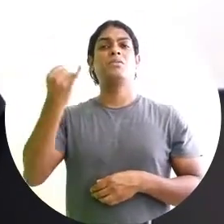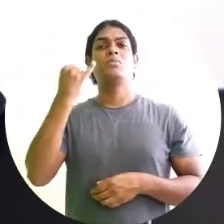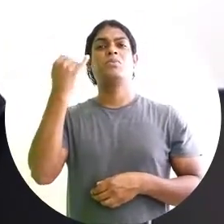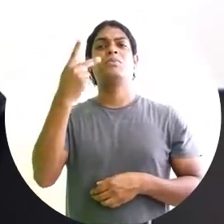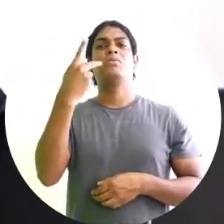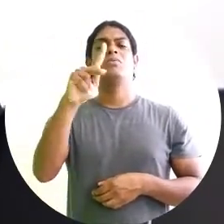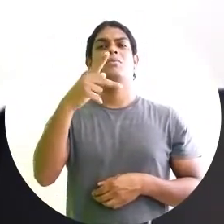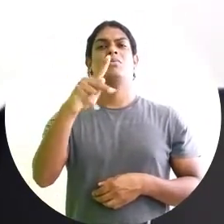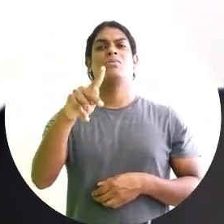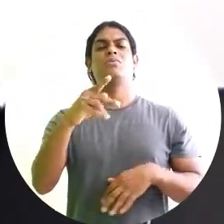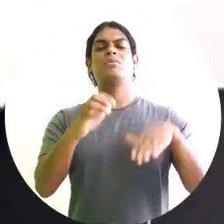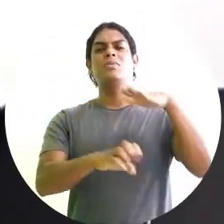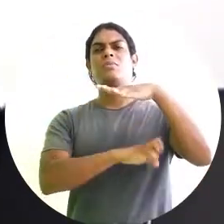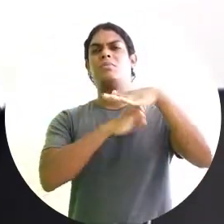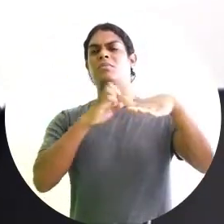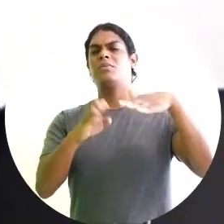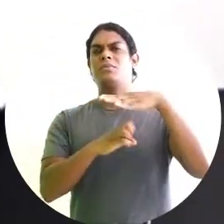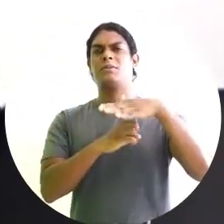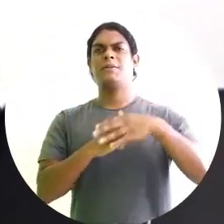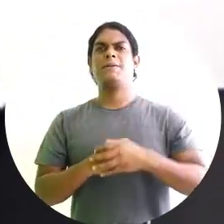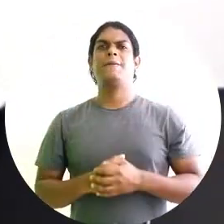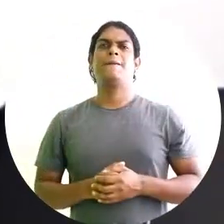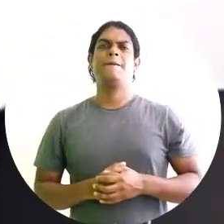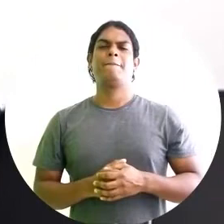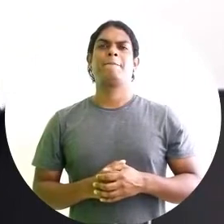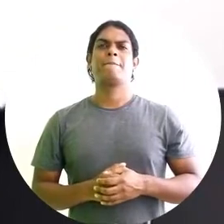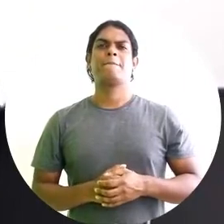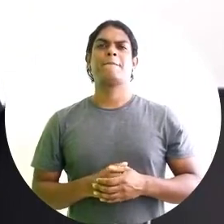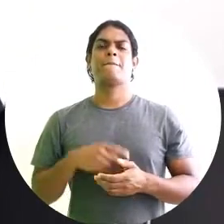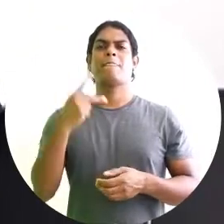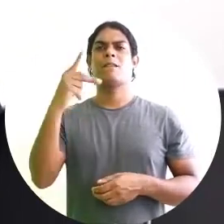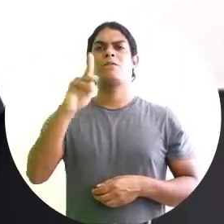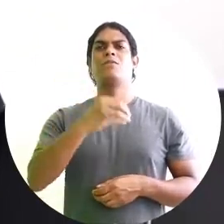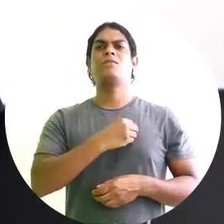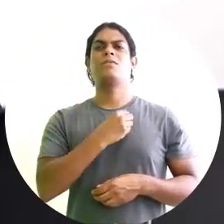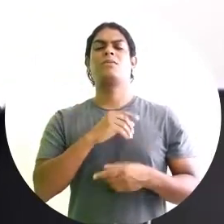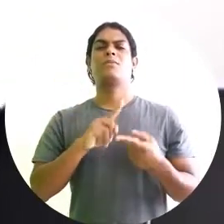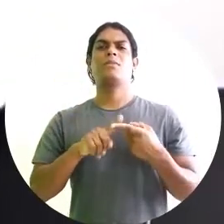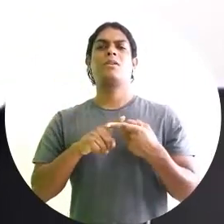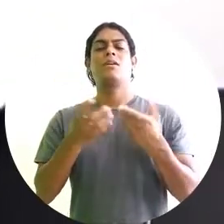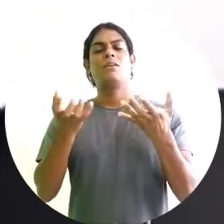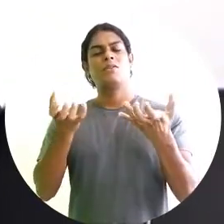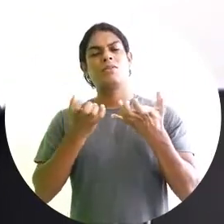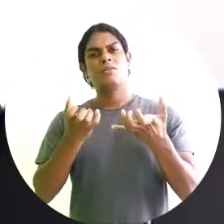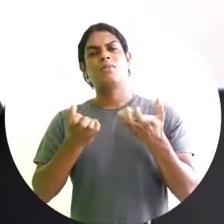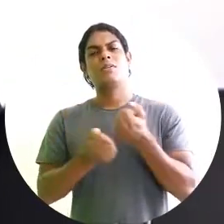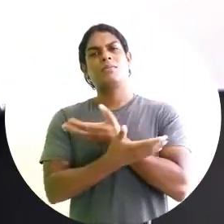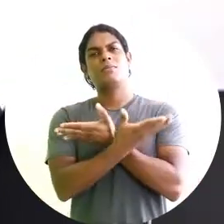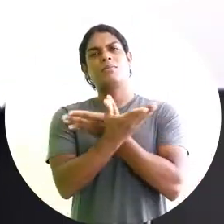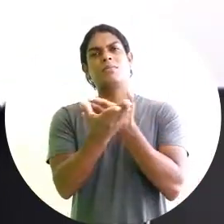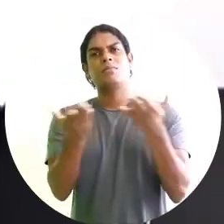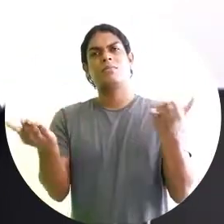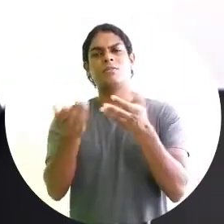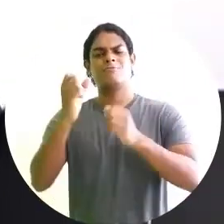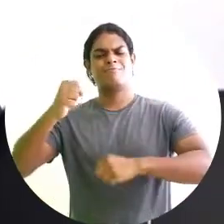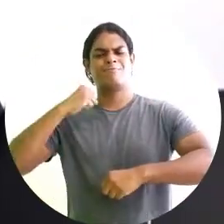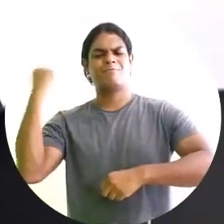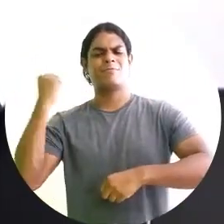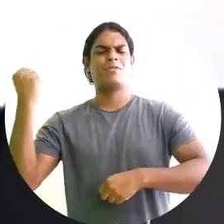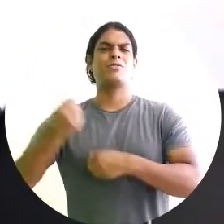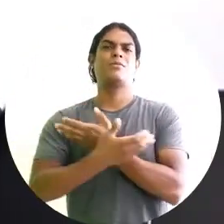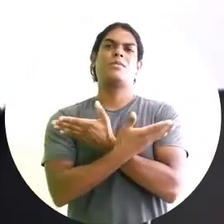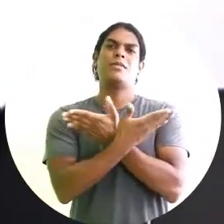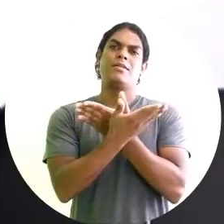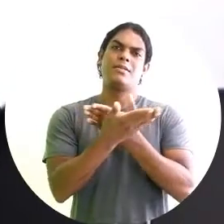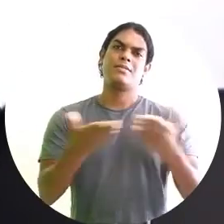fundamental da modificação da sua vida social, política e econômica. Isso é o que eu espero, é o que eu desejo.